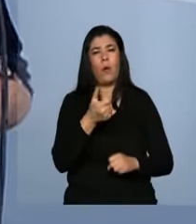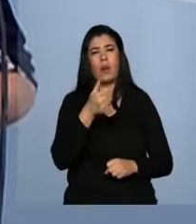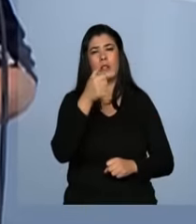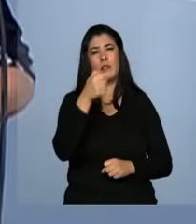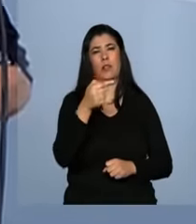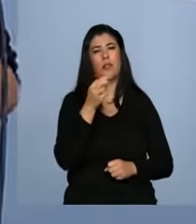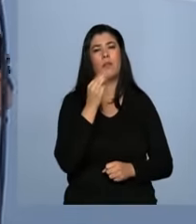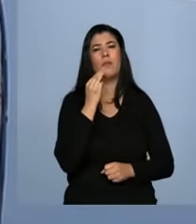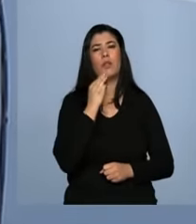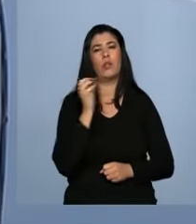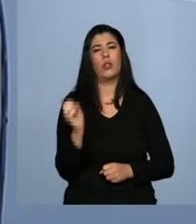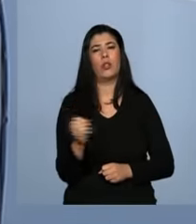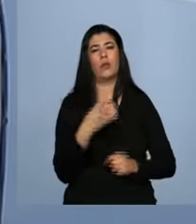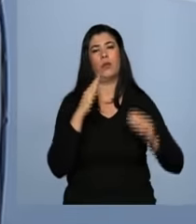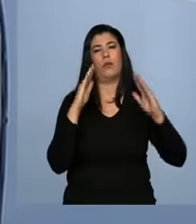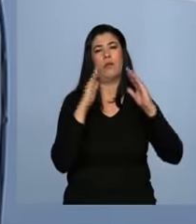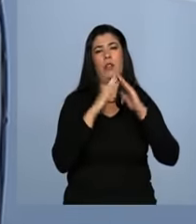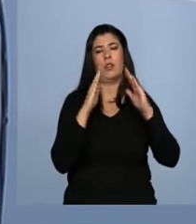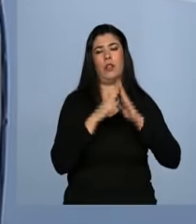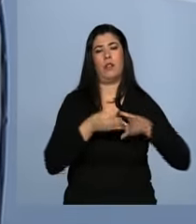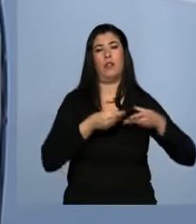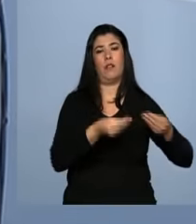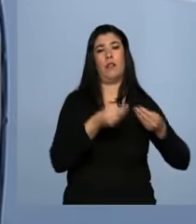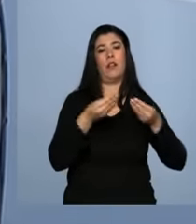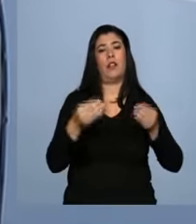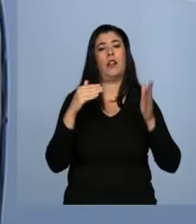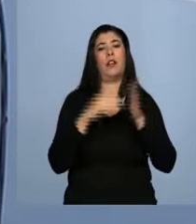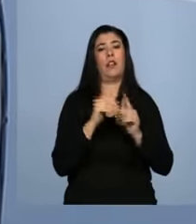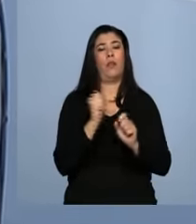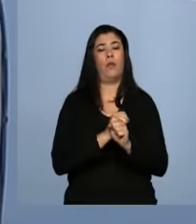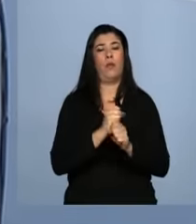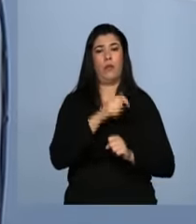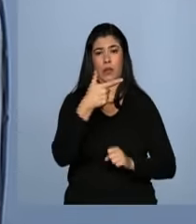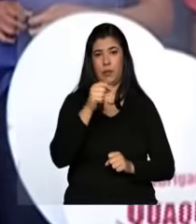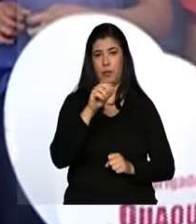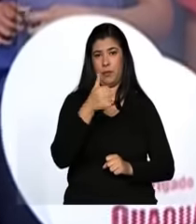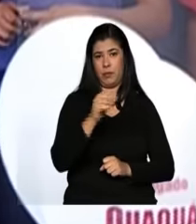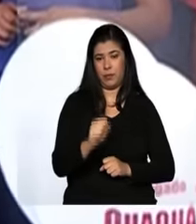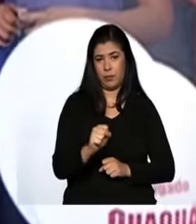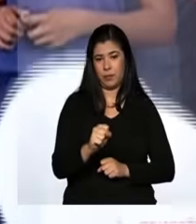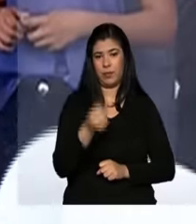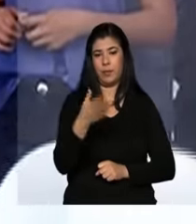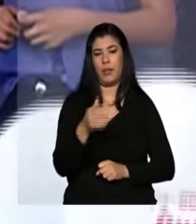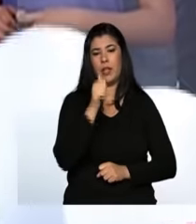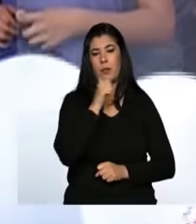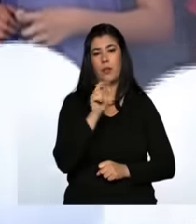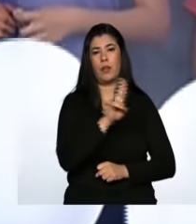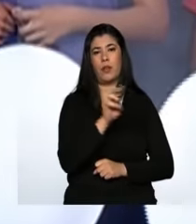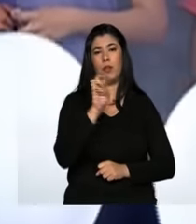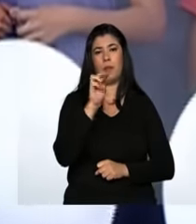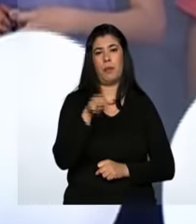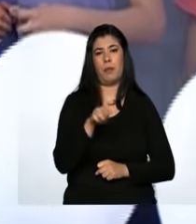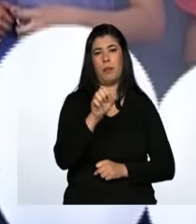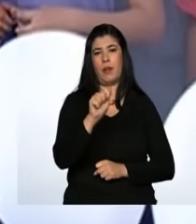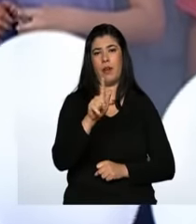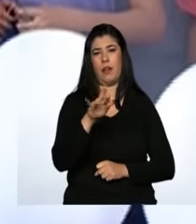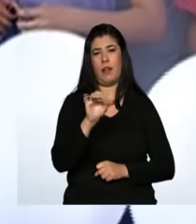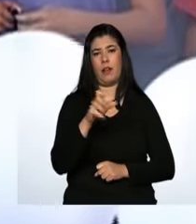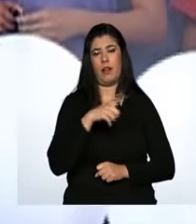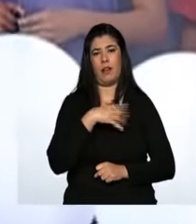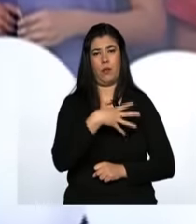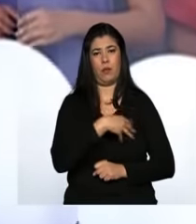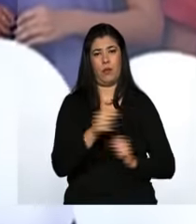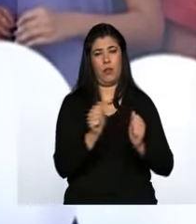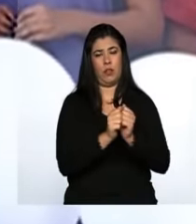milhões de moradias até 2018. Magali da Silva e as filhas Isadora e